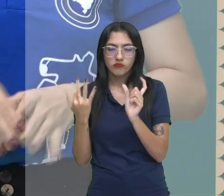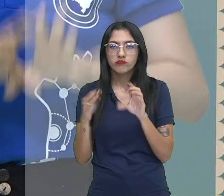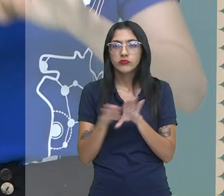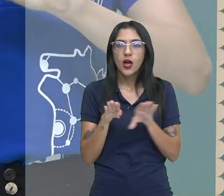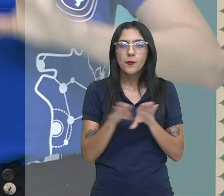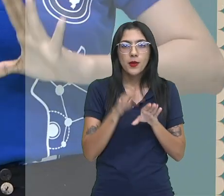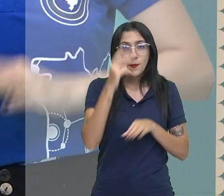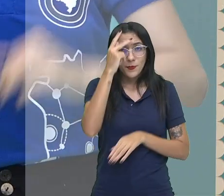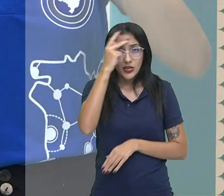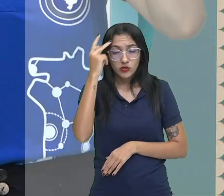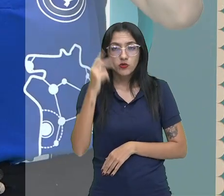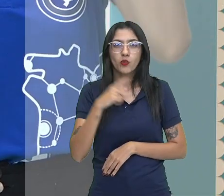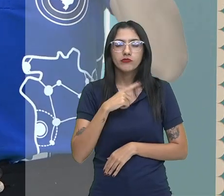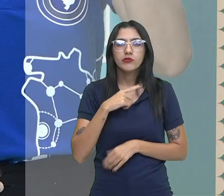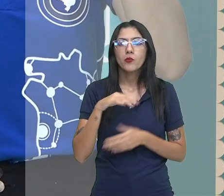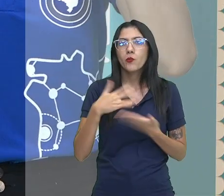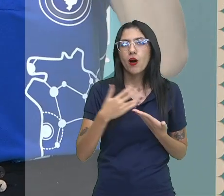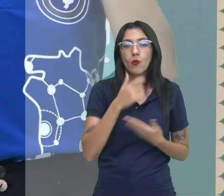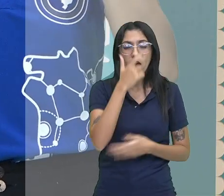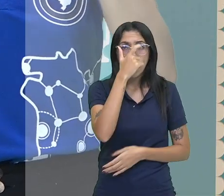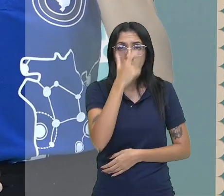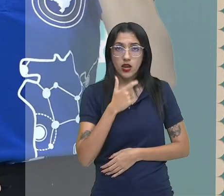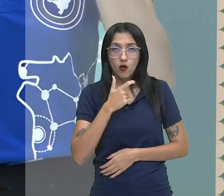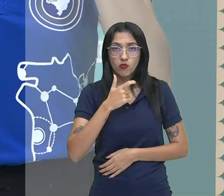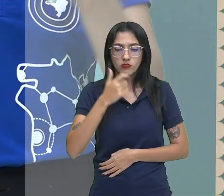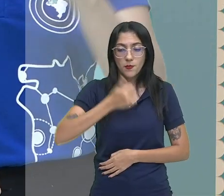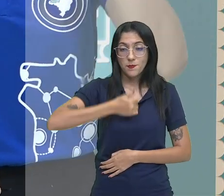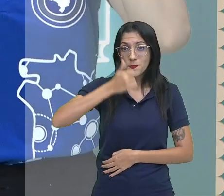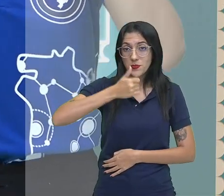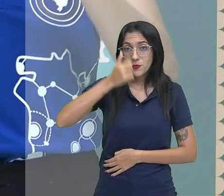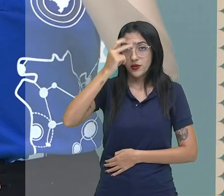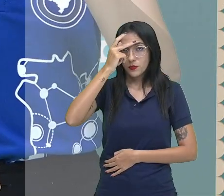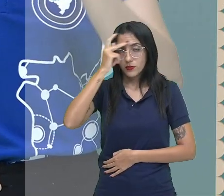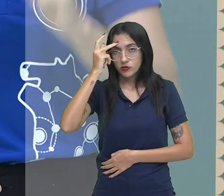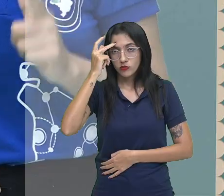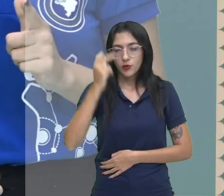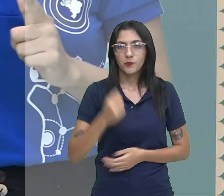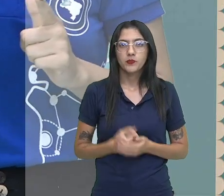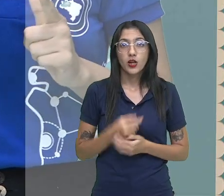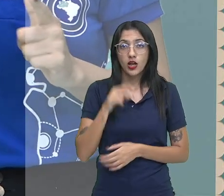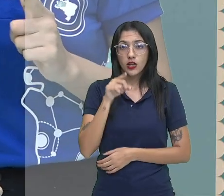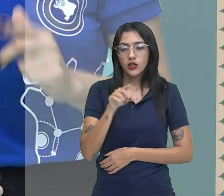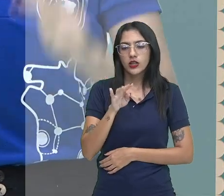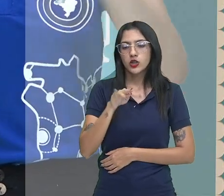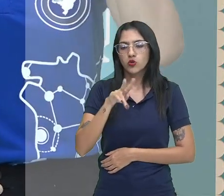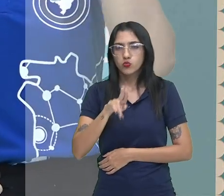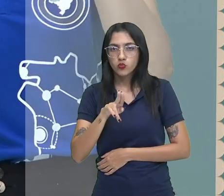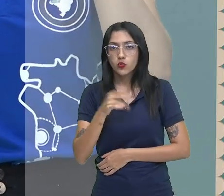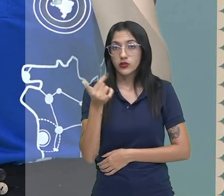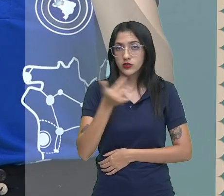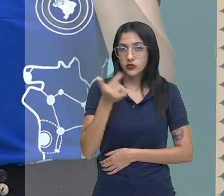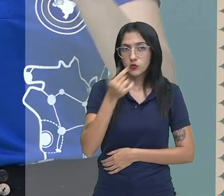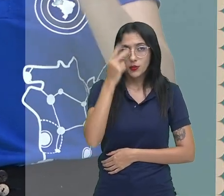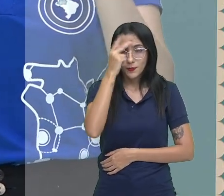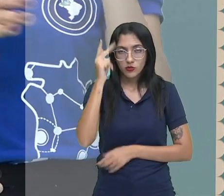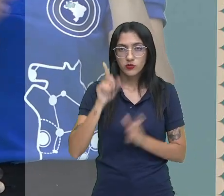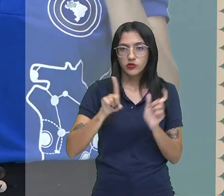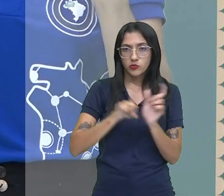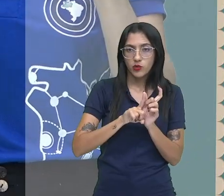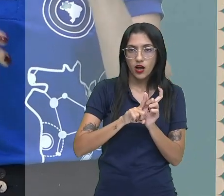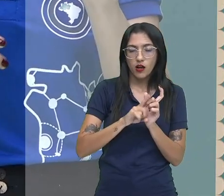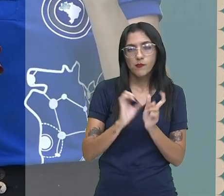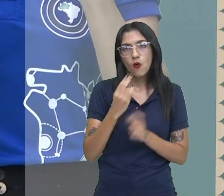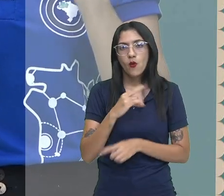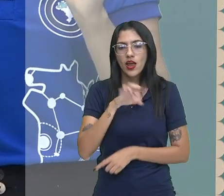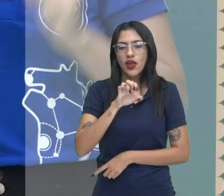pessoa nós temos quais? Eu, primeira pessoa do singular. Tu, segunda pessoa do singular, ele ou ela,